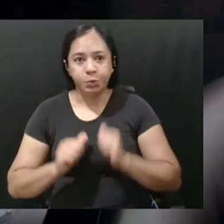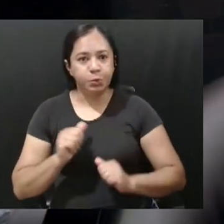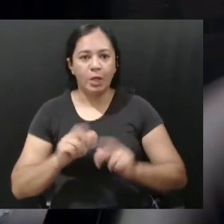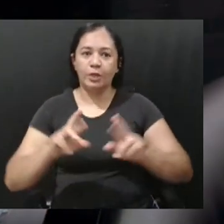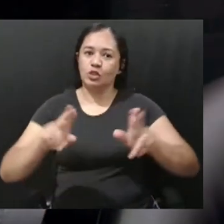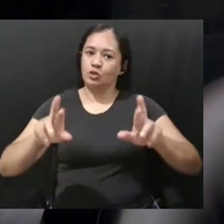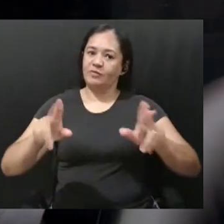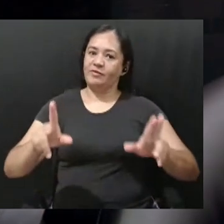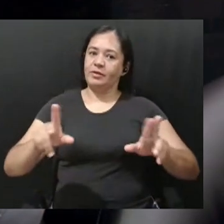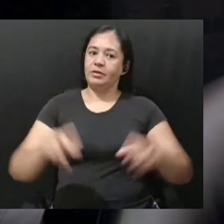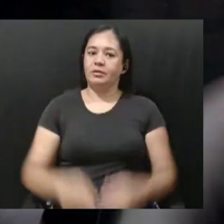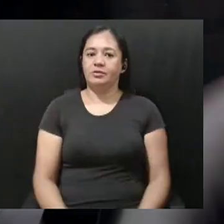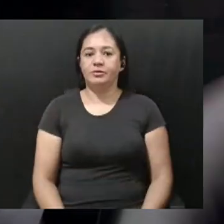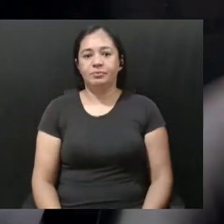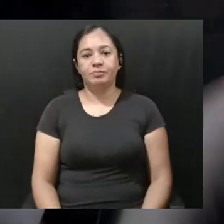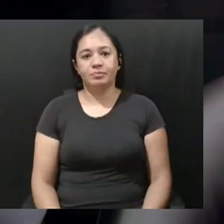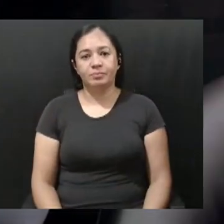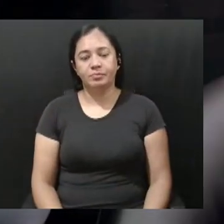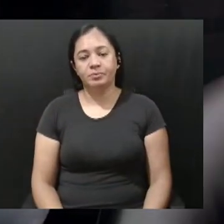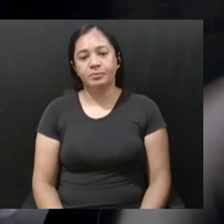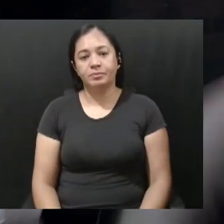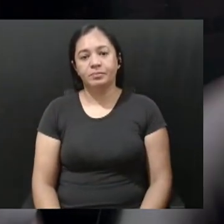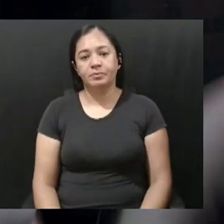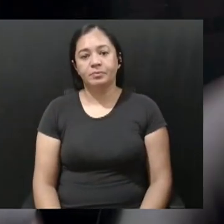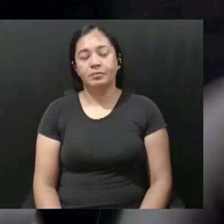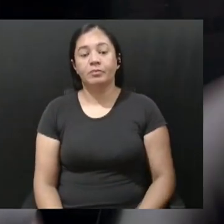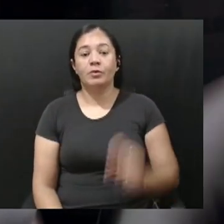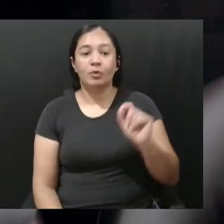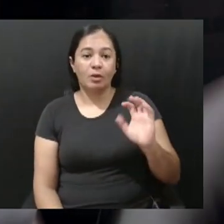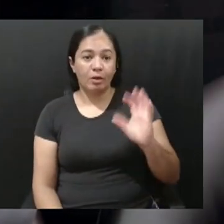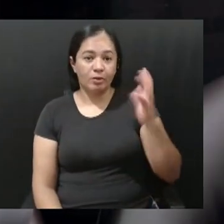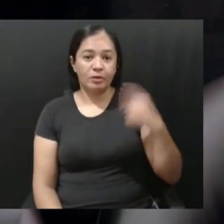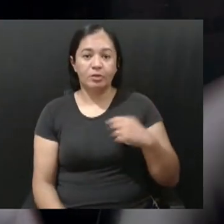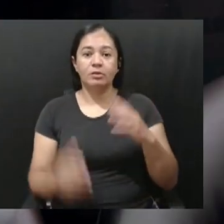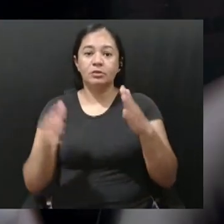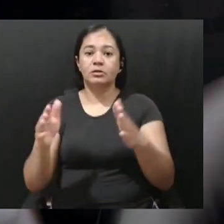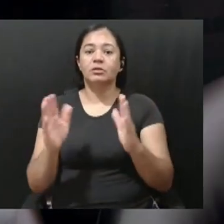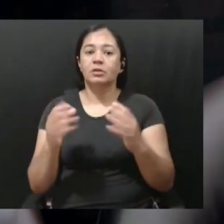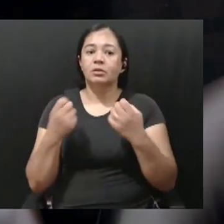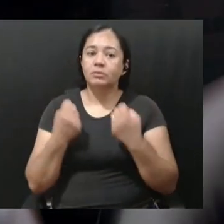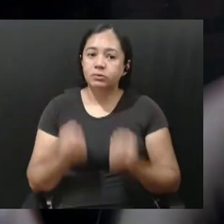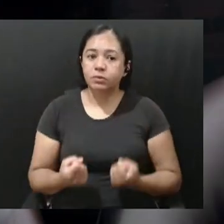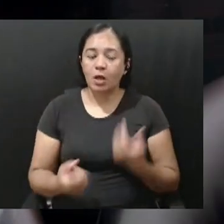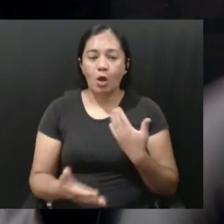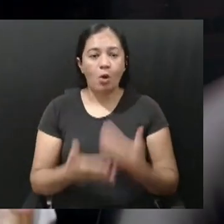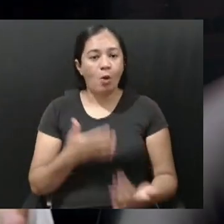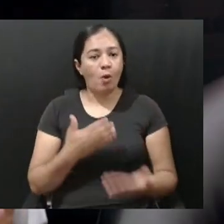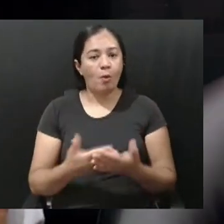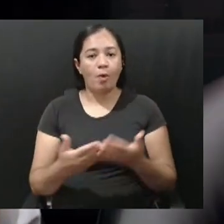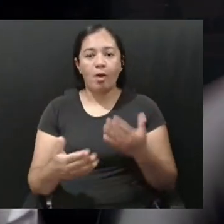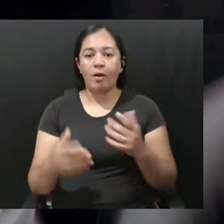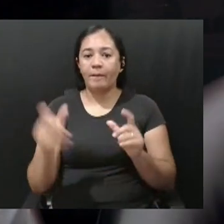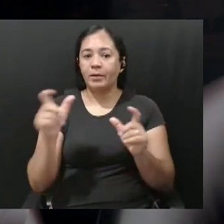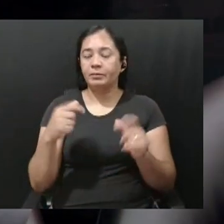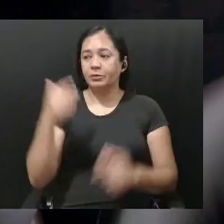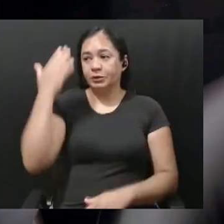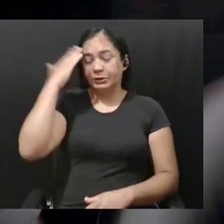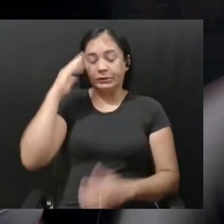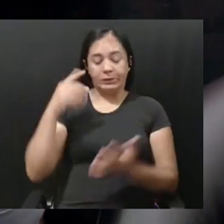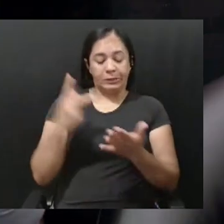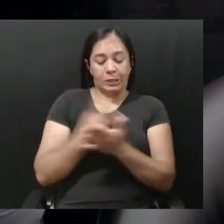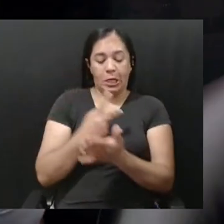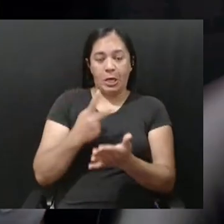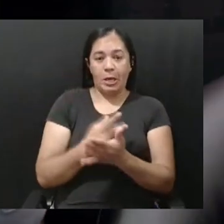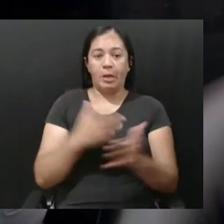cenários, que Sim. aí, o que acontece? Eu chego e já tô totalmente tenso. Então, qualquer palavra que falar pra mim, eu já vou entender que é desviada, eu já vou Exato. entender como um gatilho, Uhum. entendeu? Porque eu